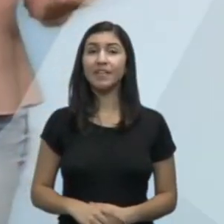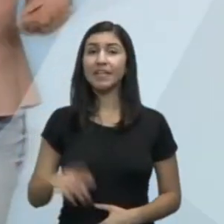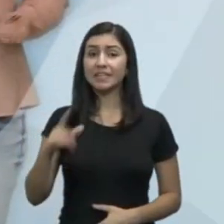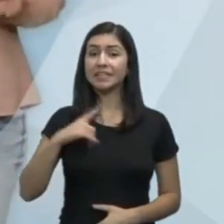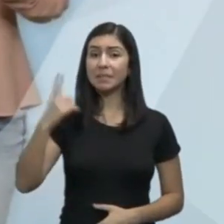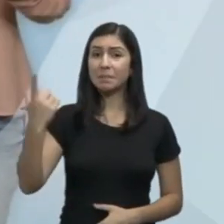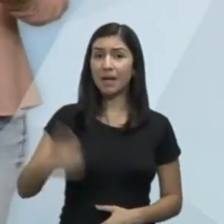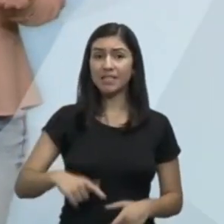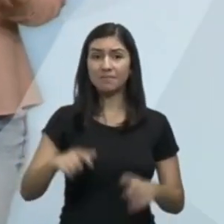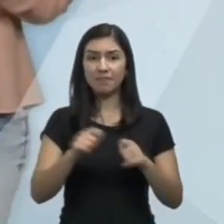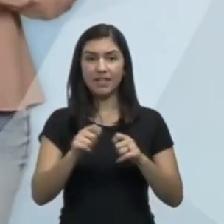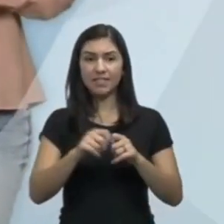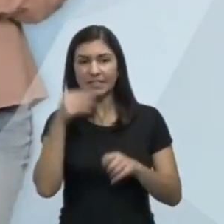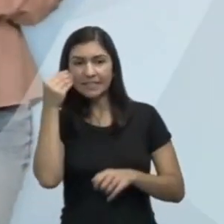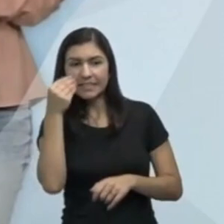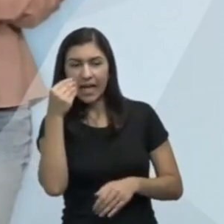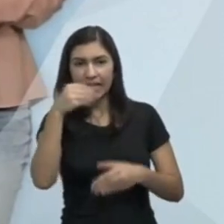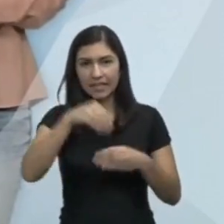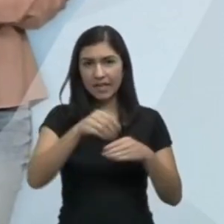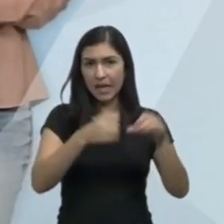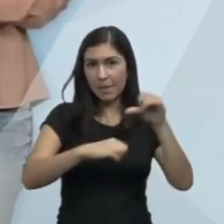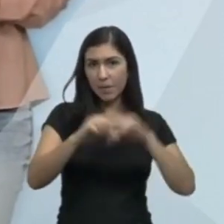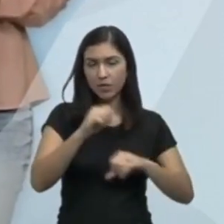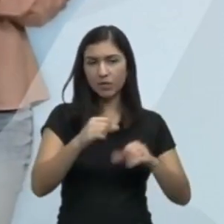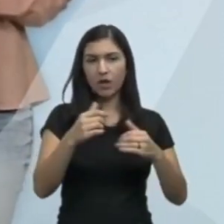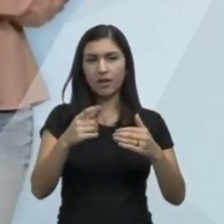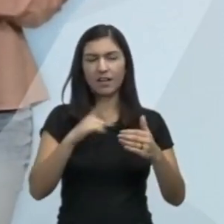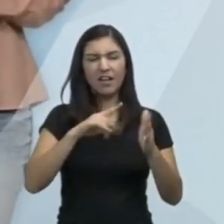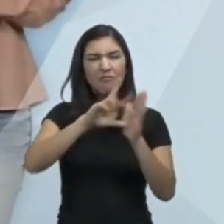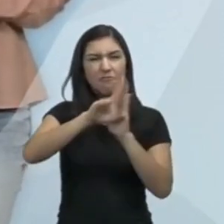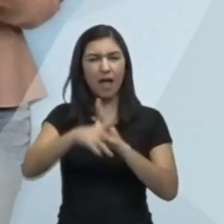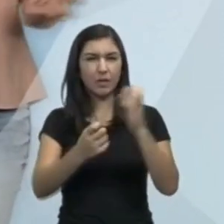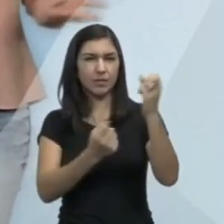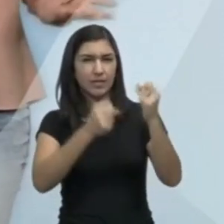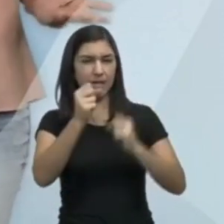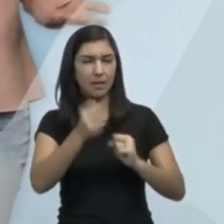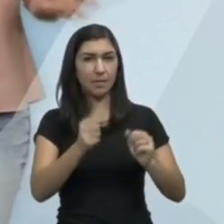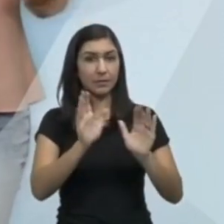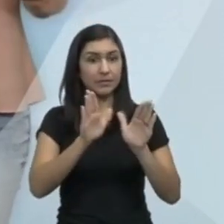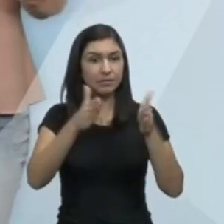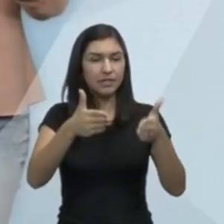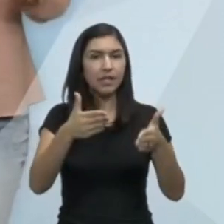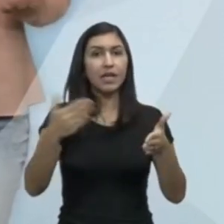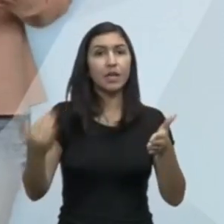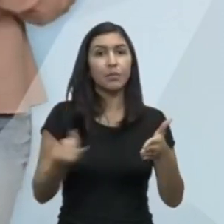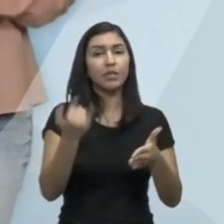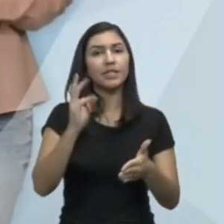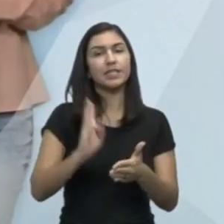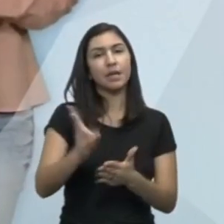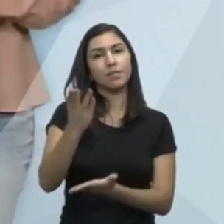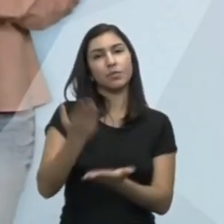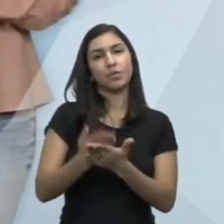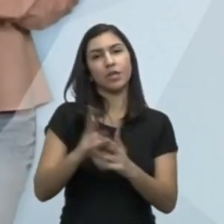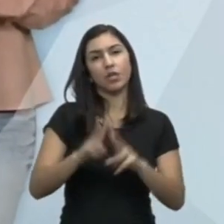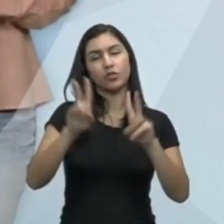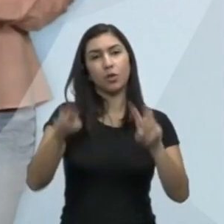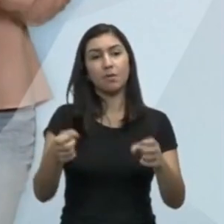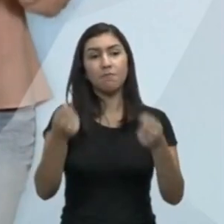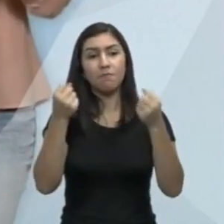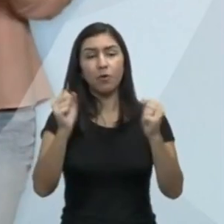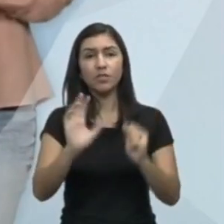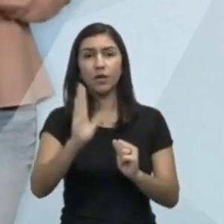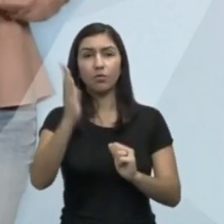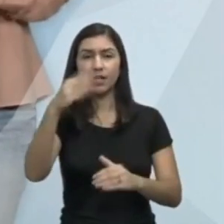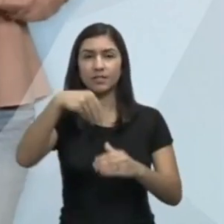Além da realização de ensaios em laboratório por meio de avançados equipamentos, é essencial sempre estudar a respeito das forças que